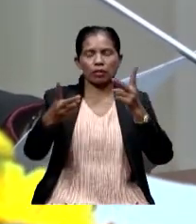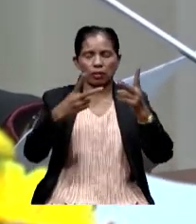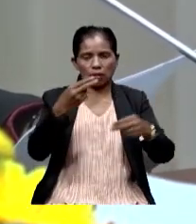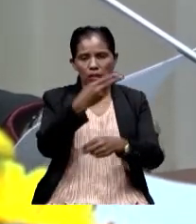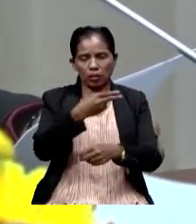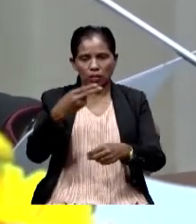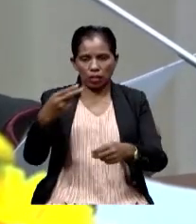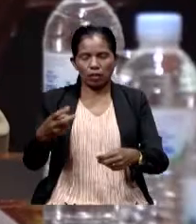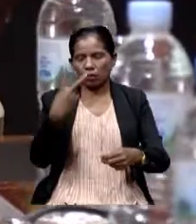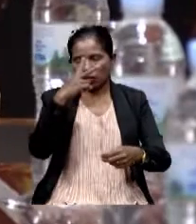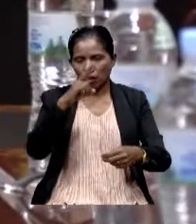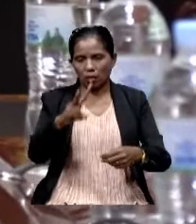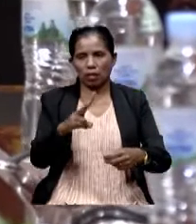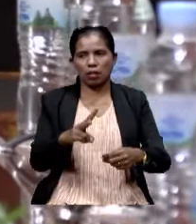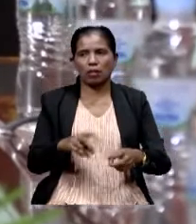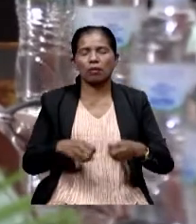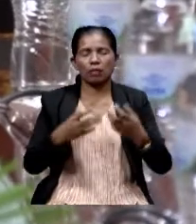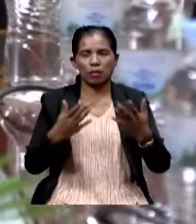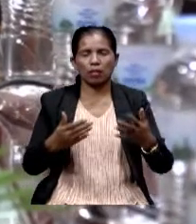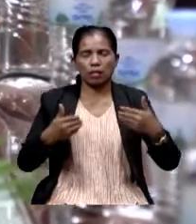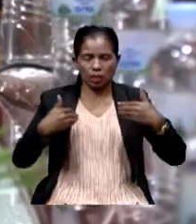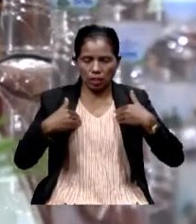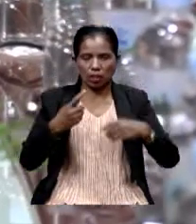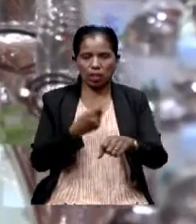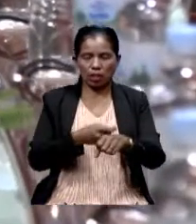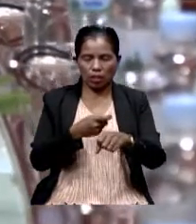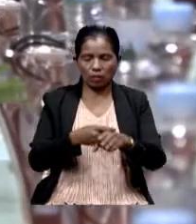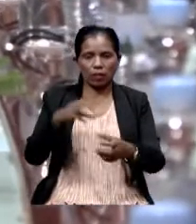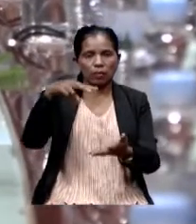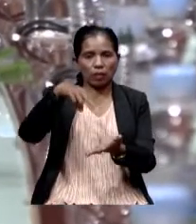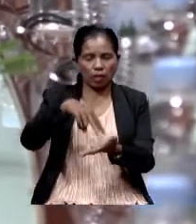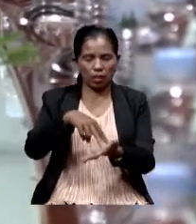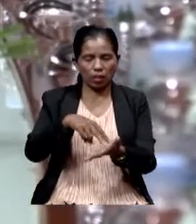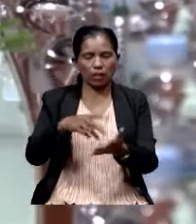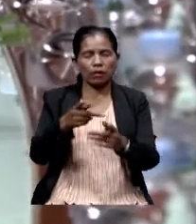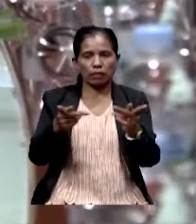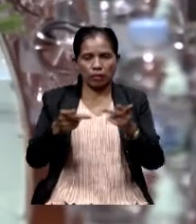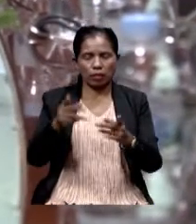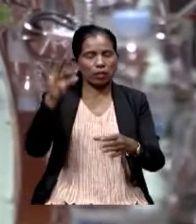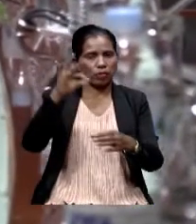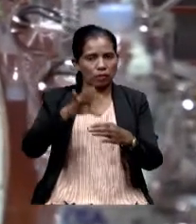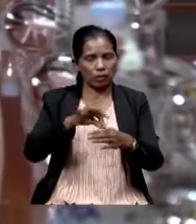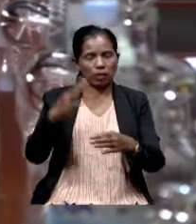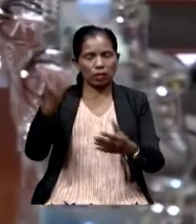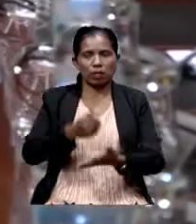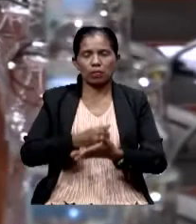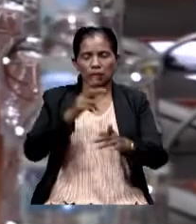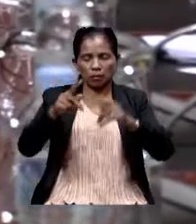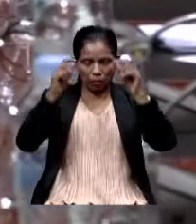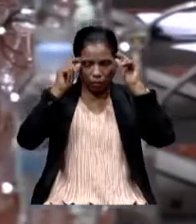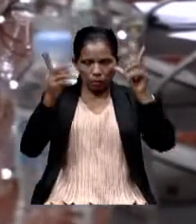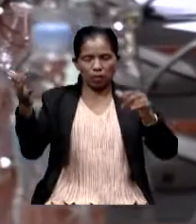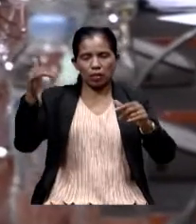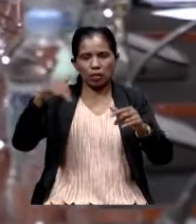Indonésia, rodirou a situação no IHA possibilidade ato estabelece centro de votação, onde facilita Timoroan Sira Nebe